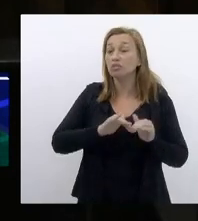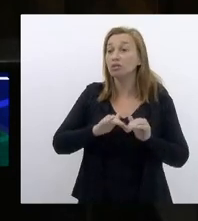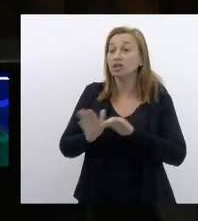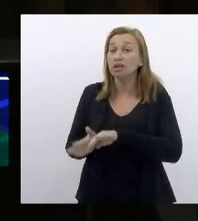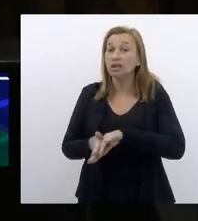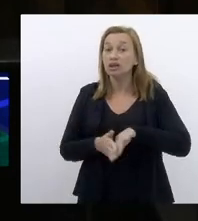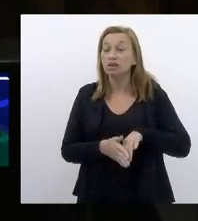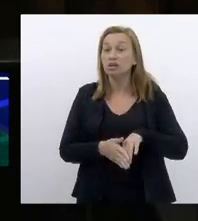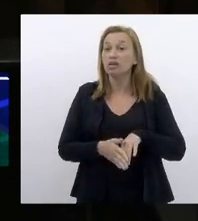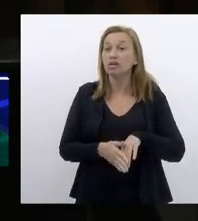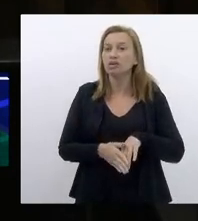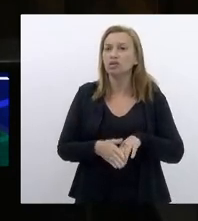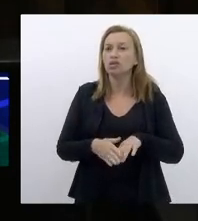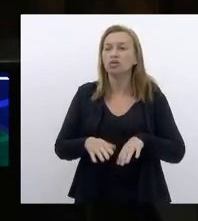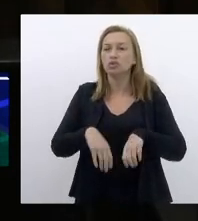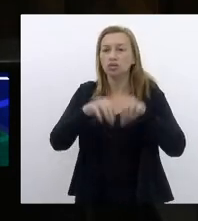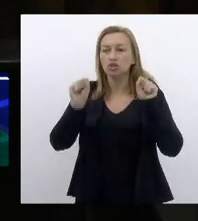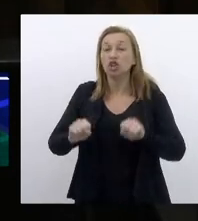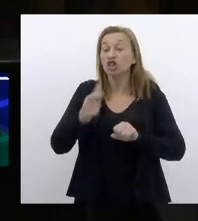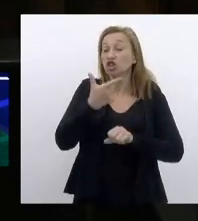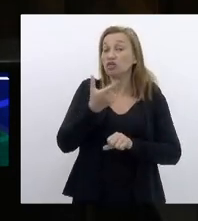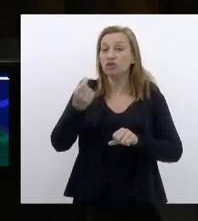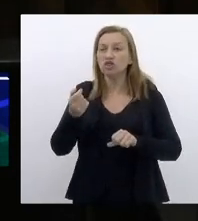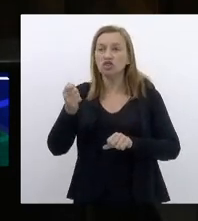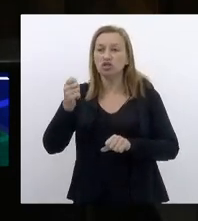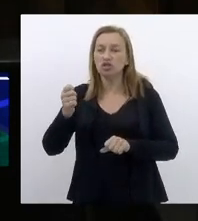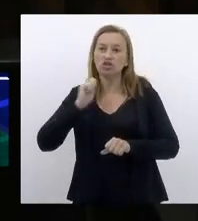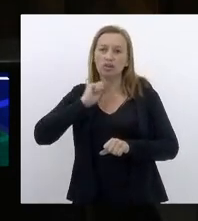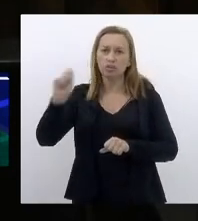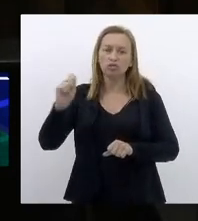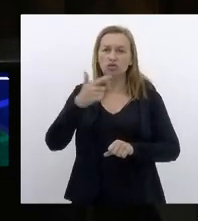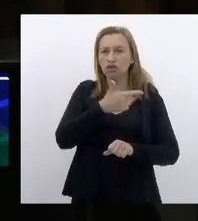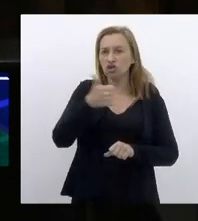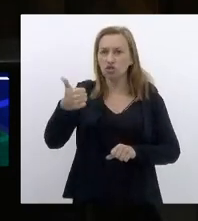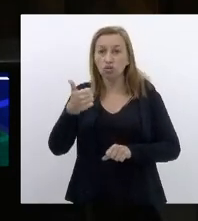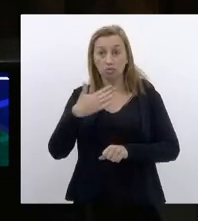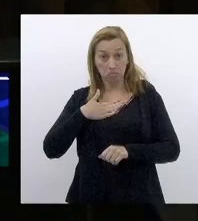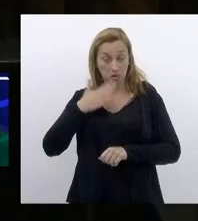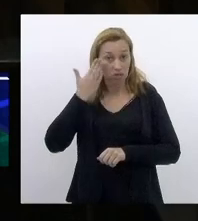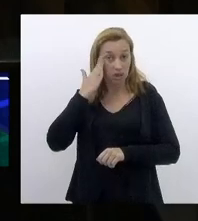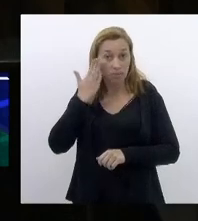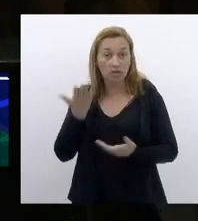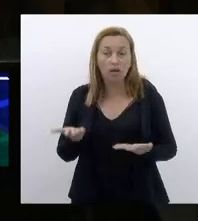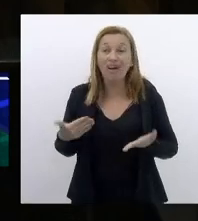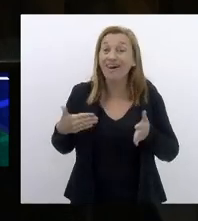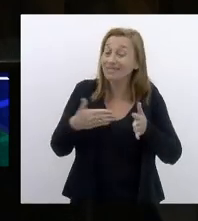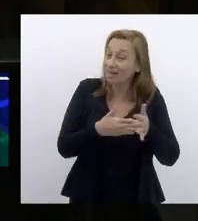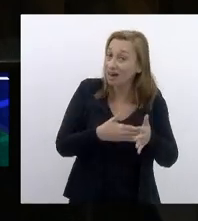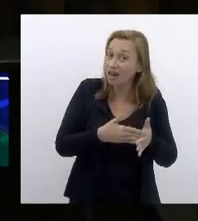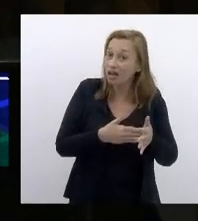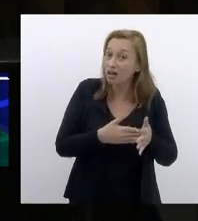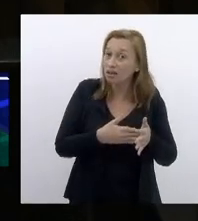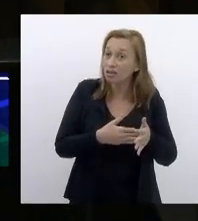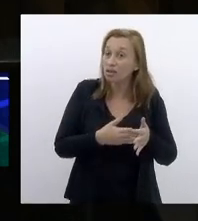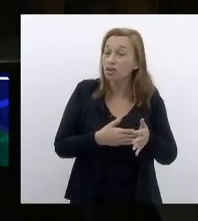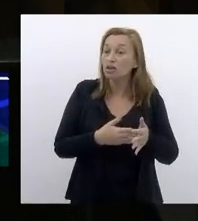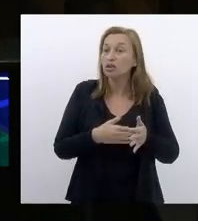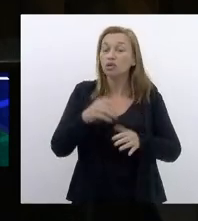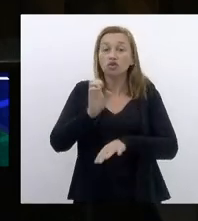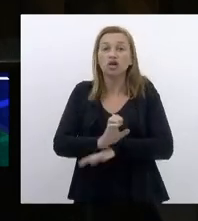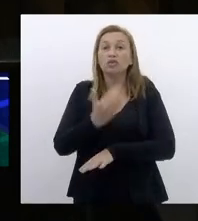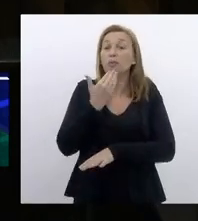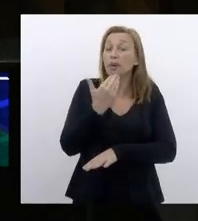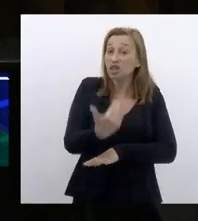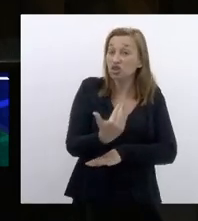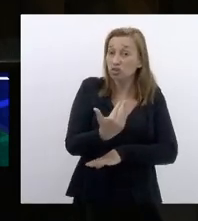regime de 20 de abril de 21, no meu entendimento, até que o Estado pediu